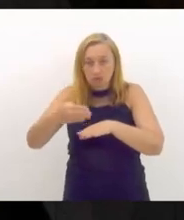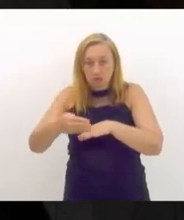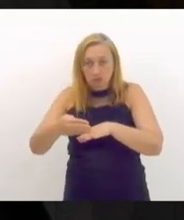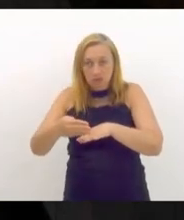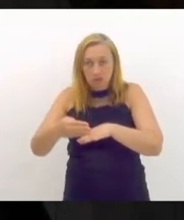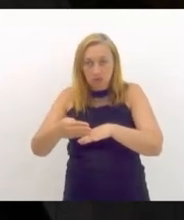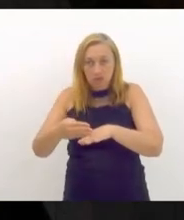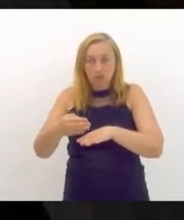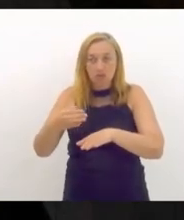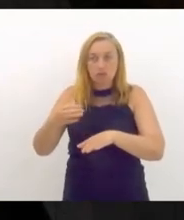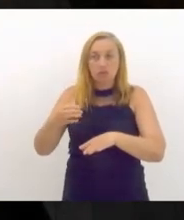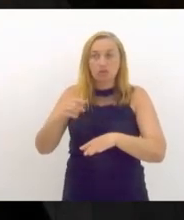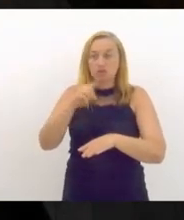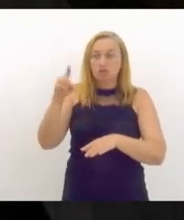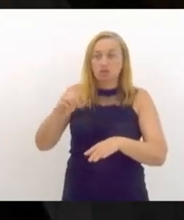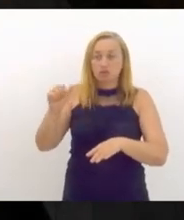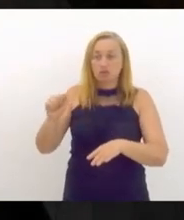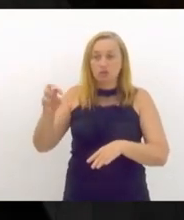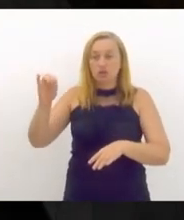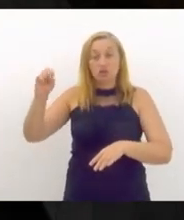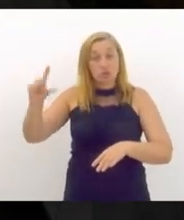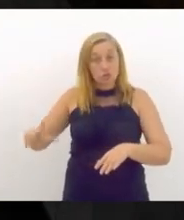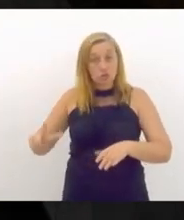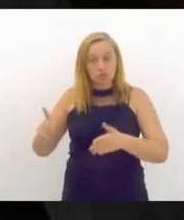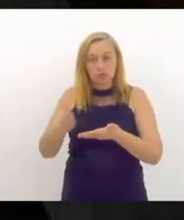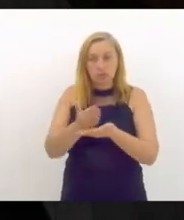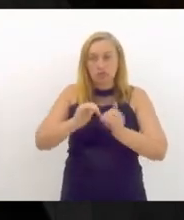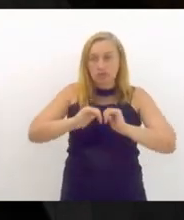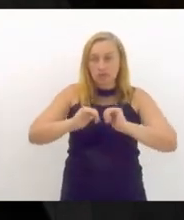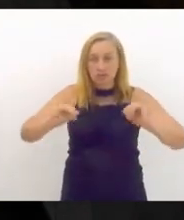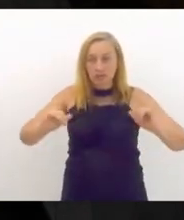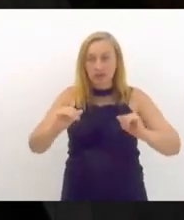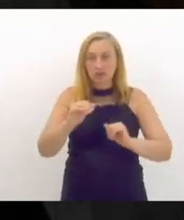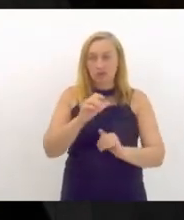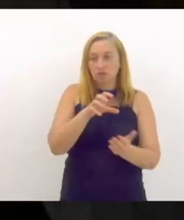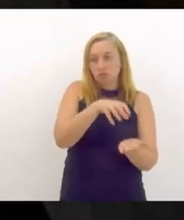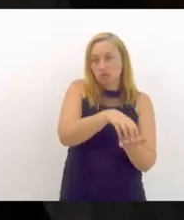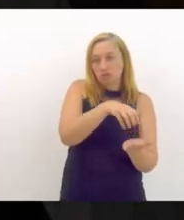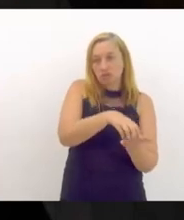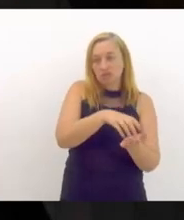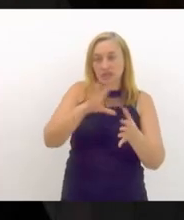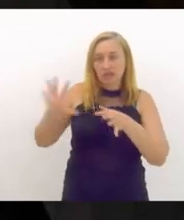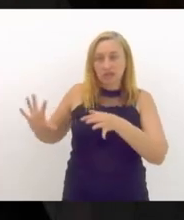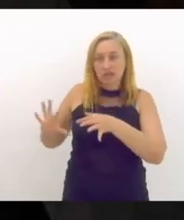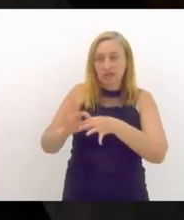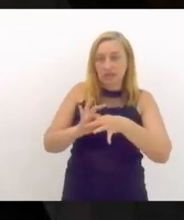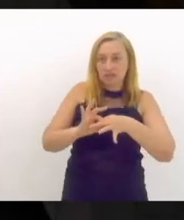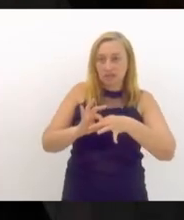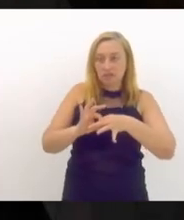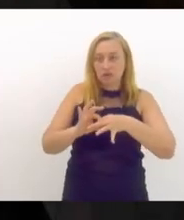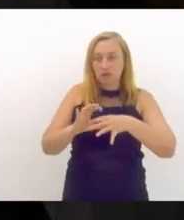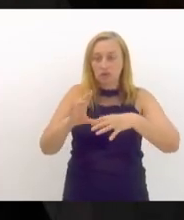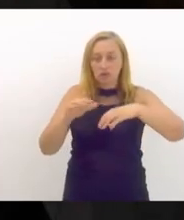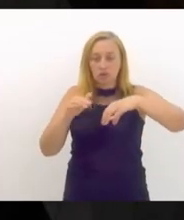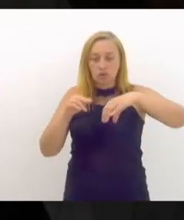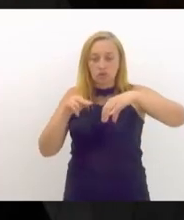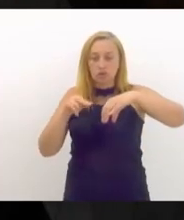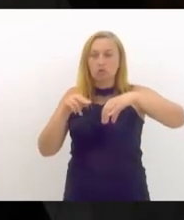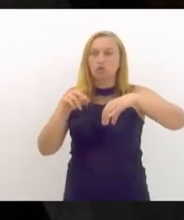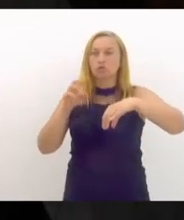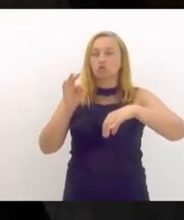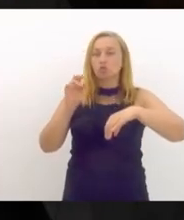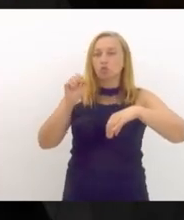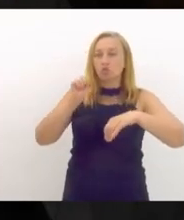zona sul se separa do centro, e a ligação concreta é o túnel Rebouças e o túnel